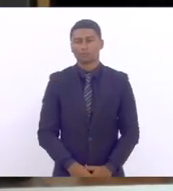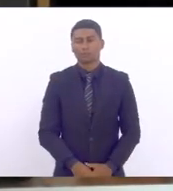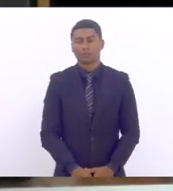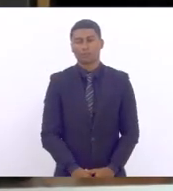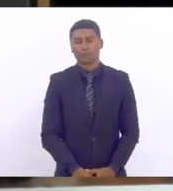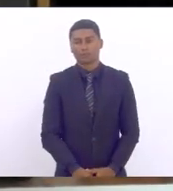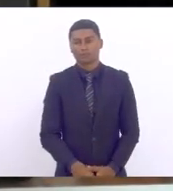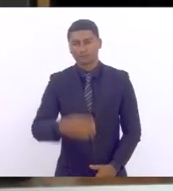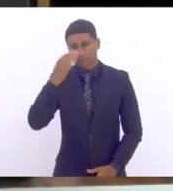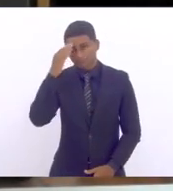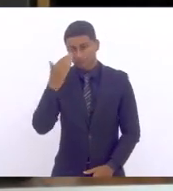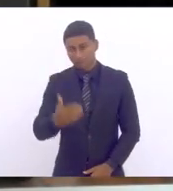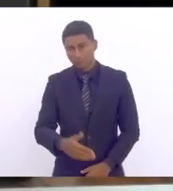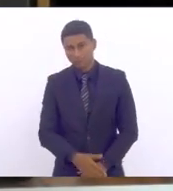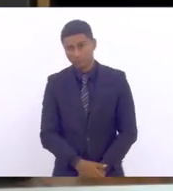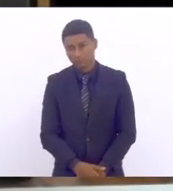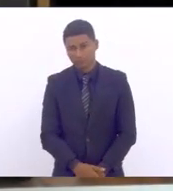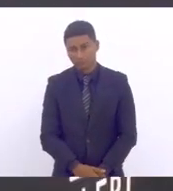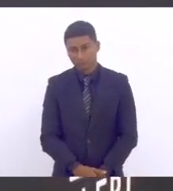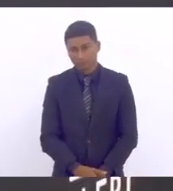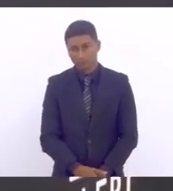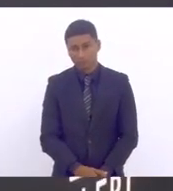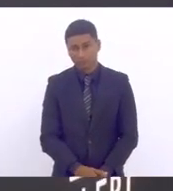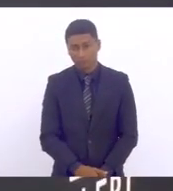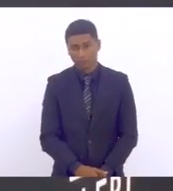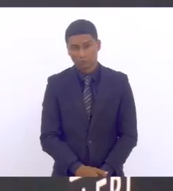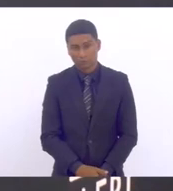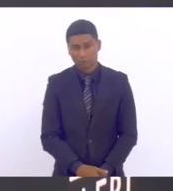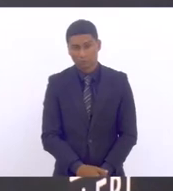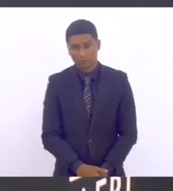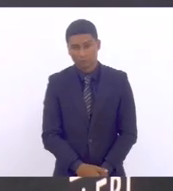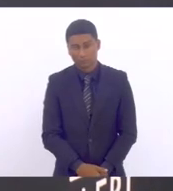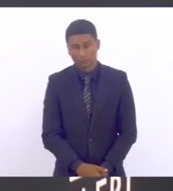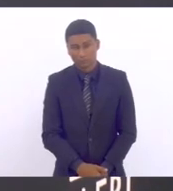Tá, obrigado. Bom, eu passo a palavra agora